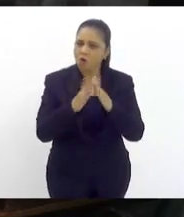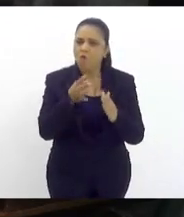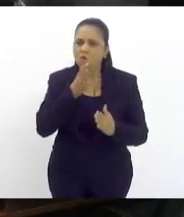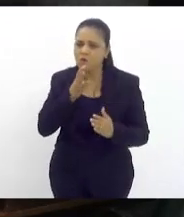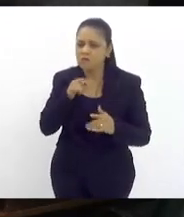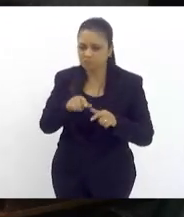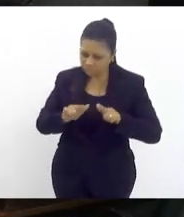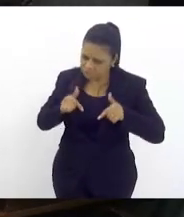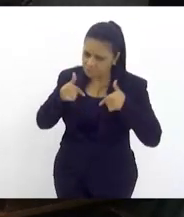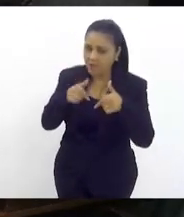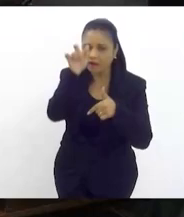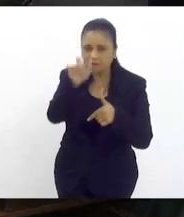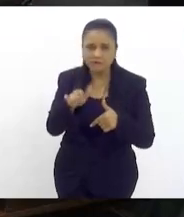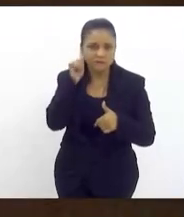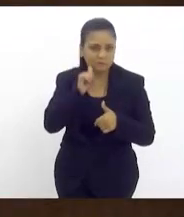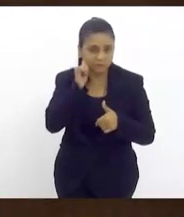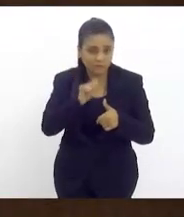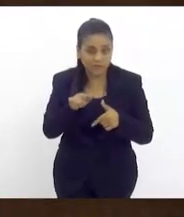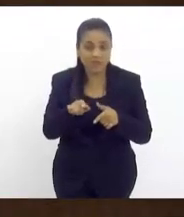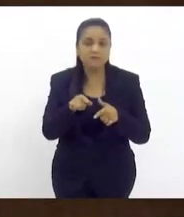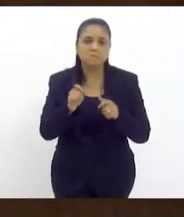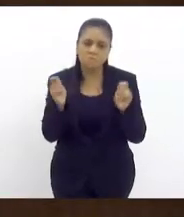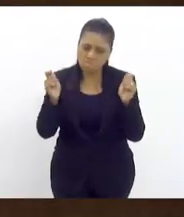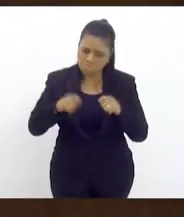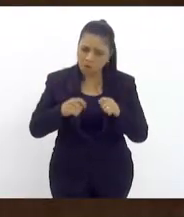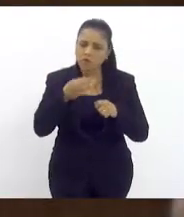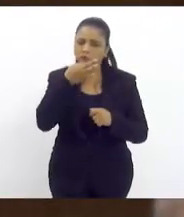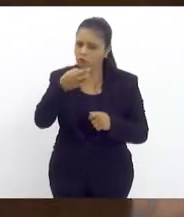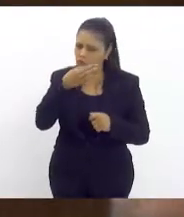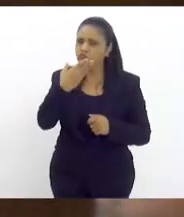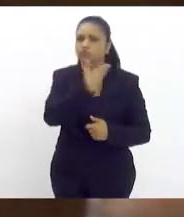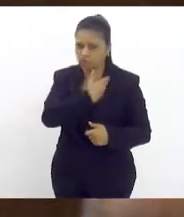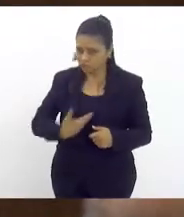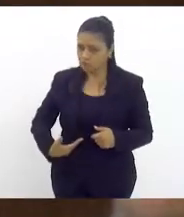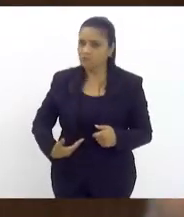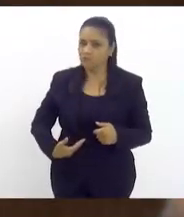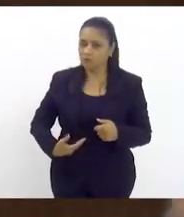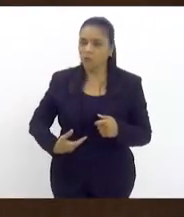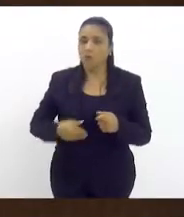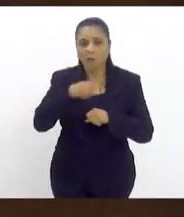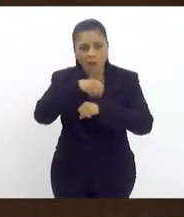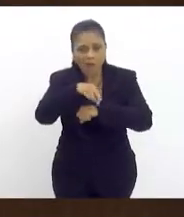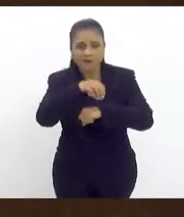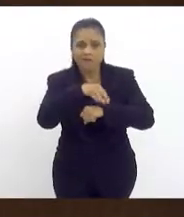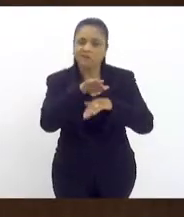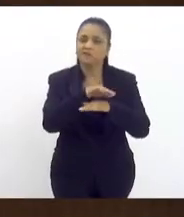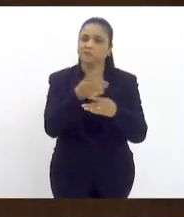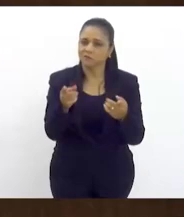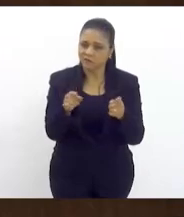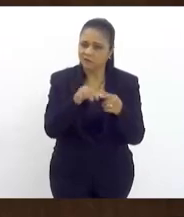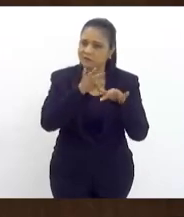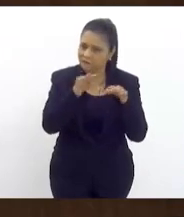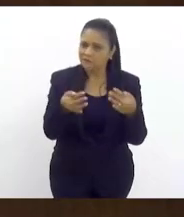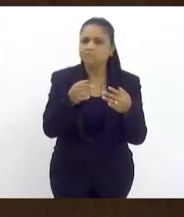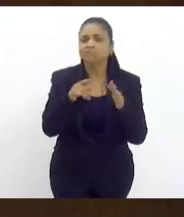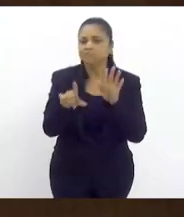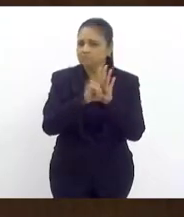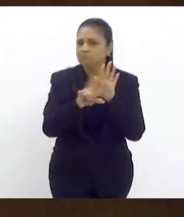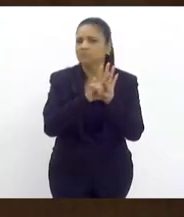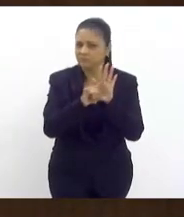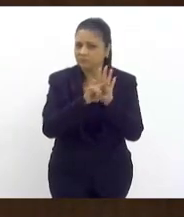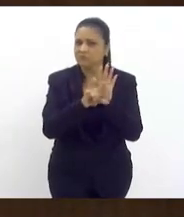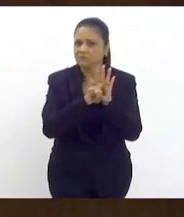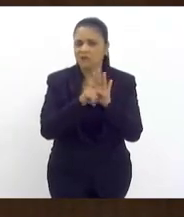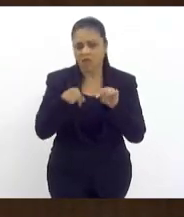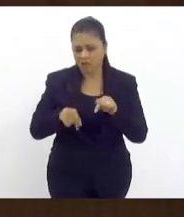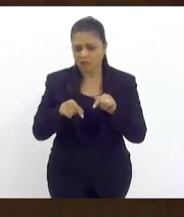trabalho daquelas mulheres, poderia, sim, sugerir ao governador uma indicação. E aí, provando que a oposição não